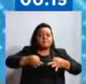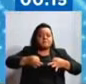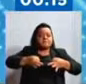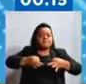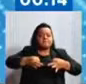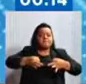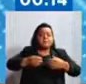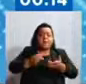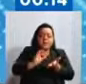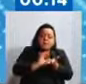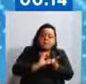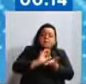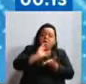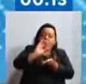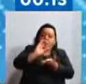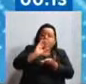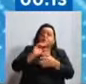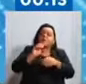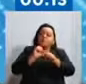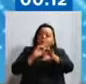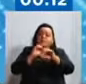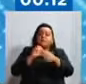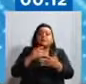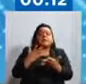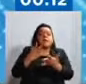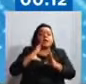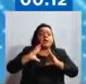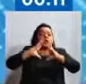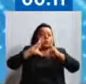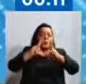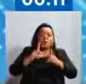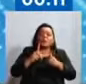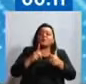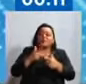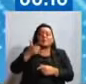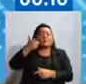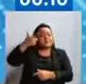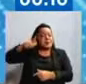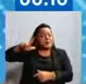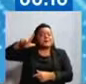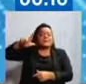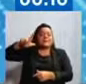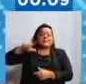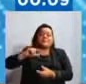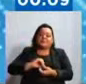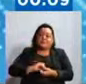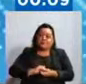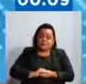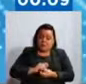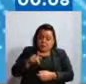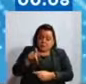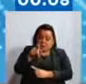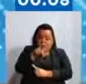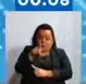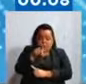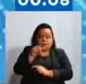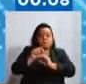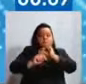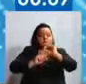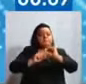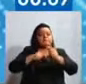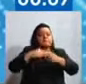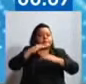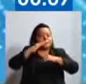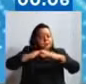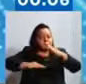investir na educação é ganho para todos. Os nossos professores, os nossos funcionários de educação, que estão aguardando